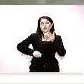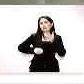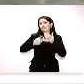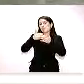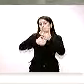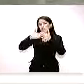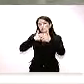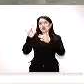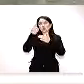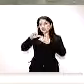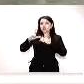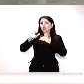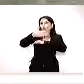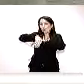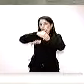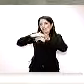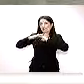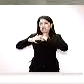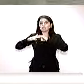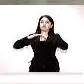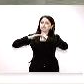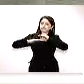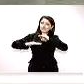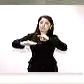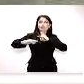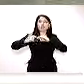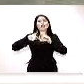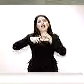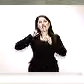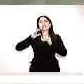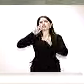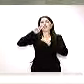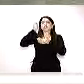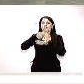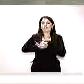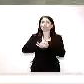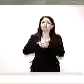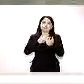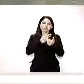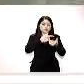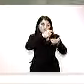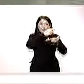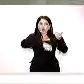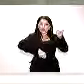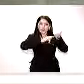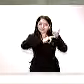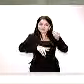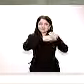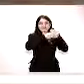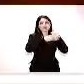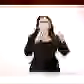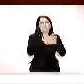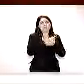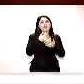já foi julgada irregular ao contrato original é acessoriedade eu mantenho também a irregularidade